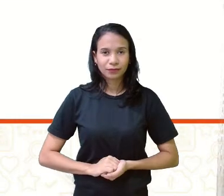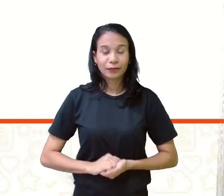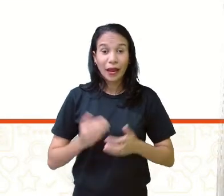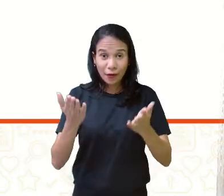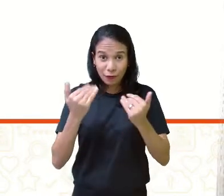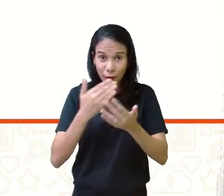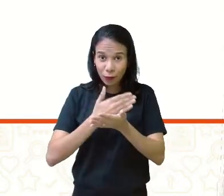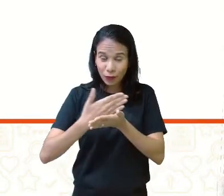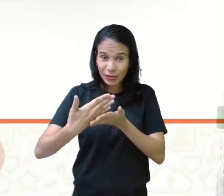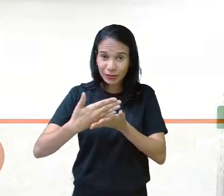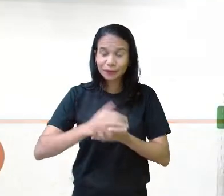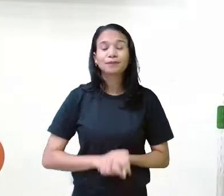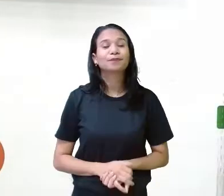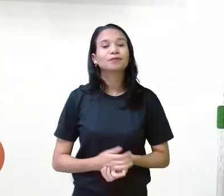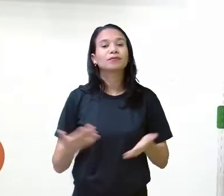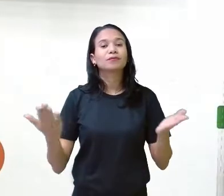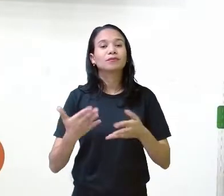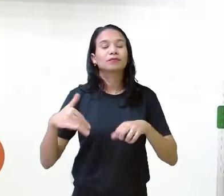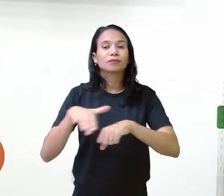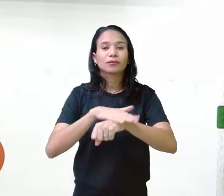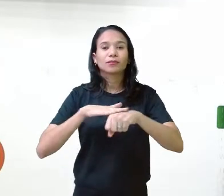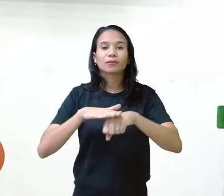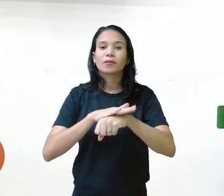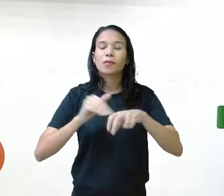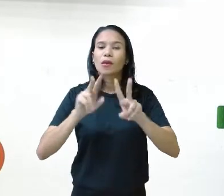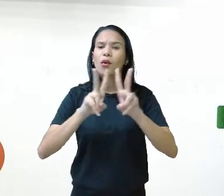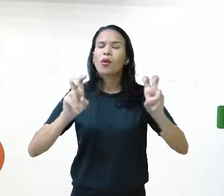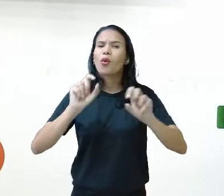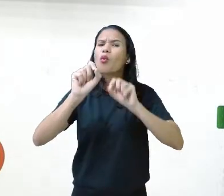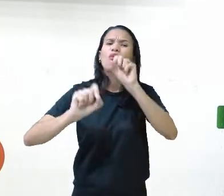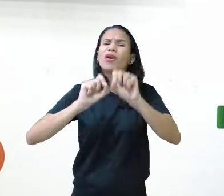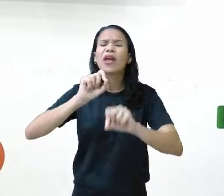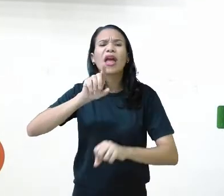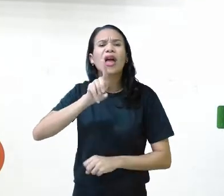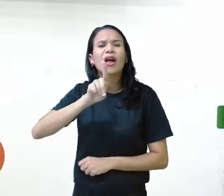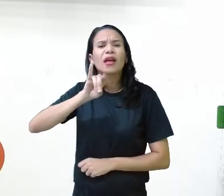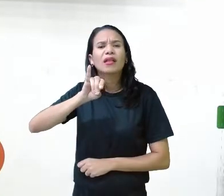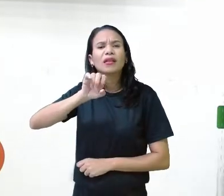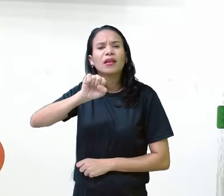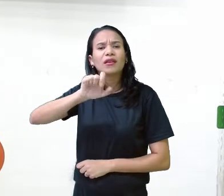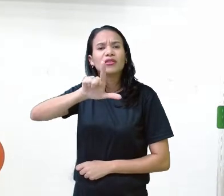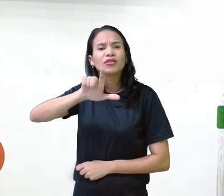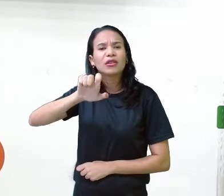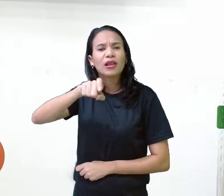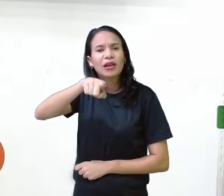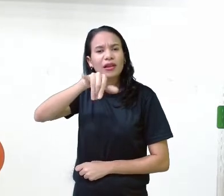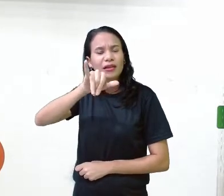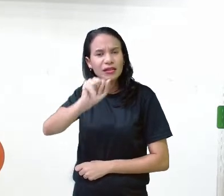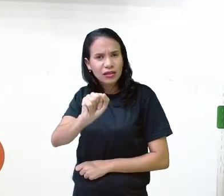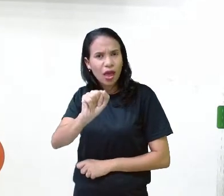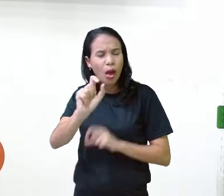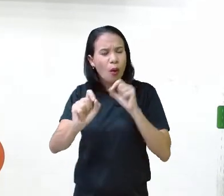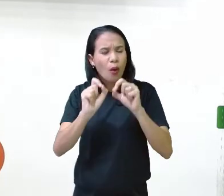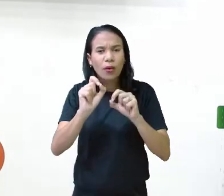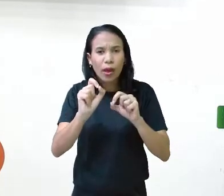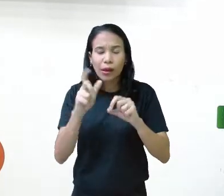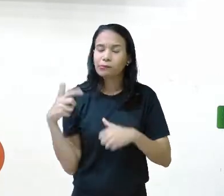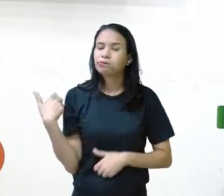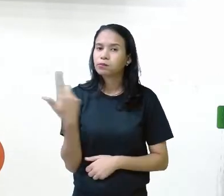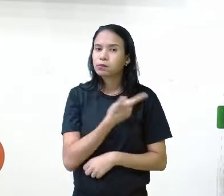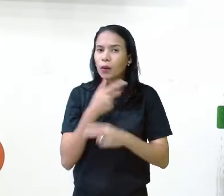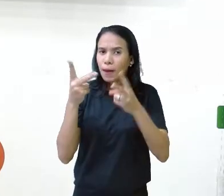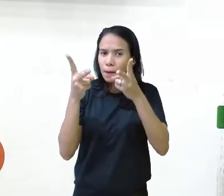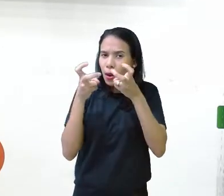Vamos lá. Vamos falar um pouquinho o que é dislexia. Então, quando percebemos